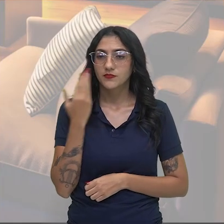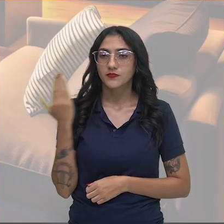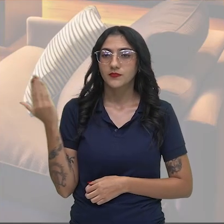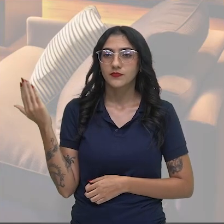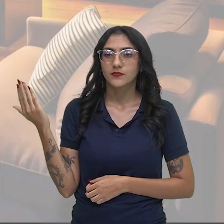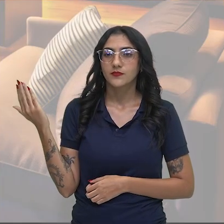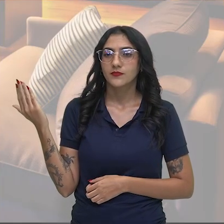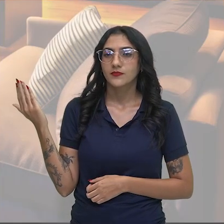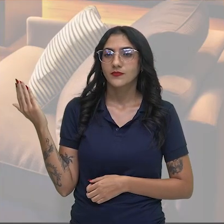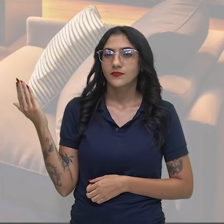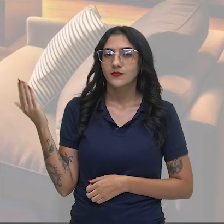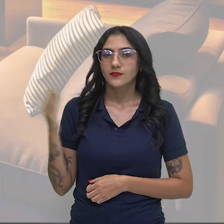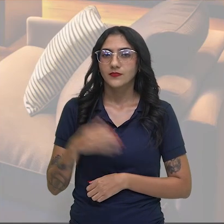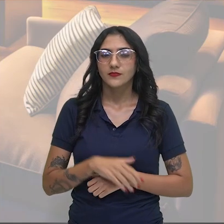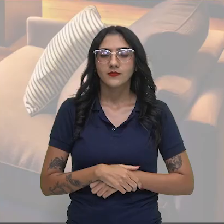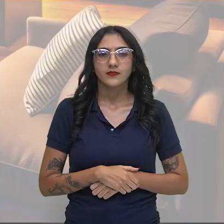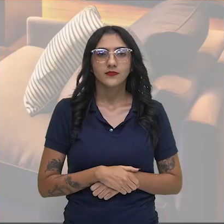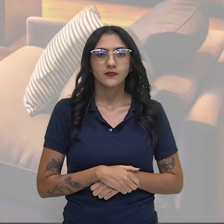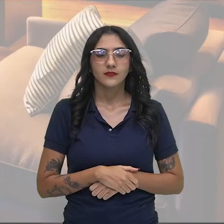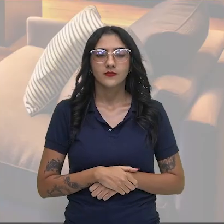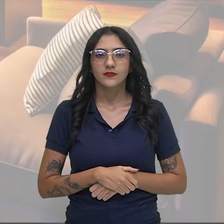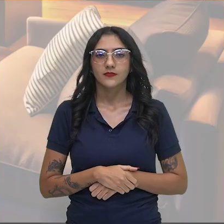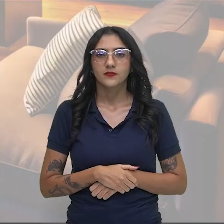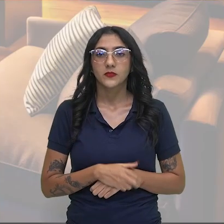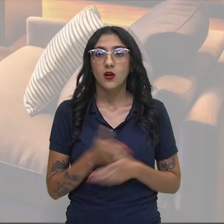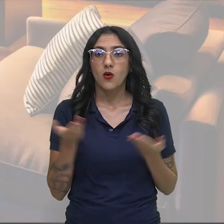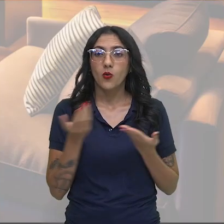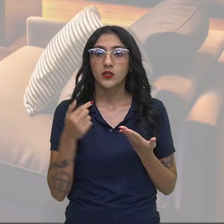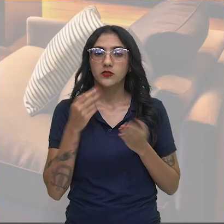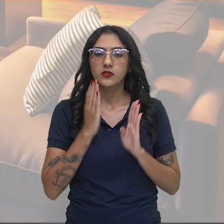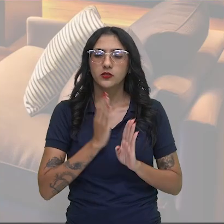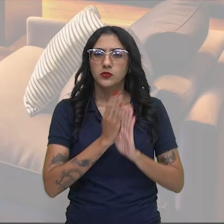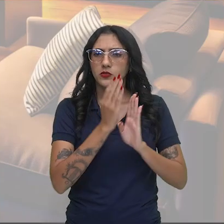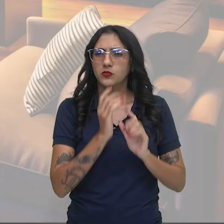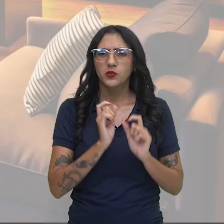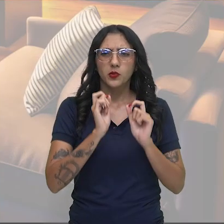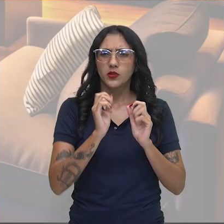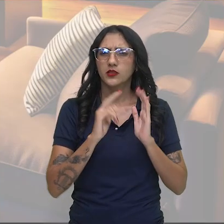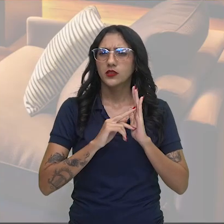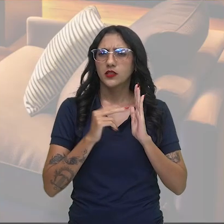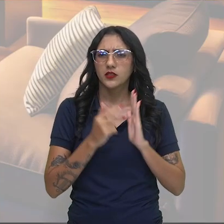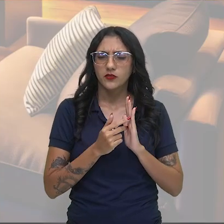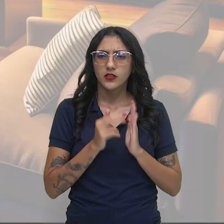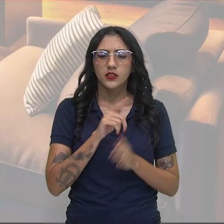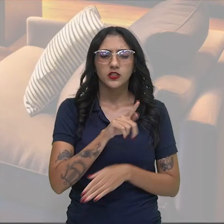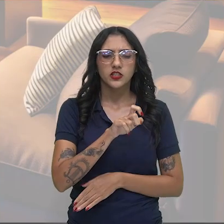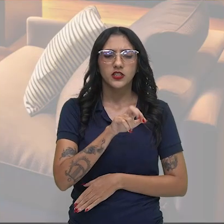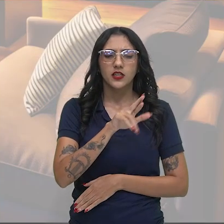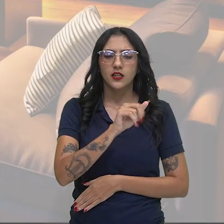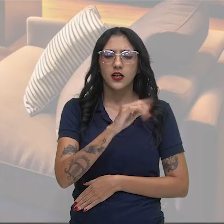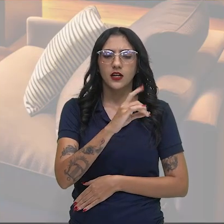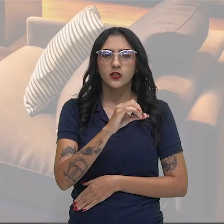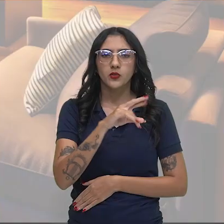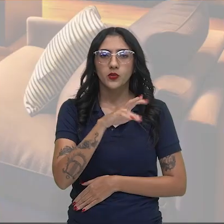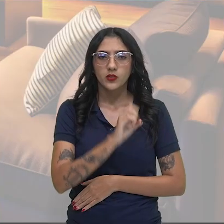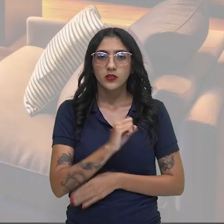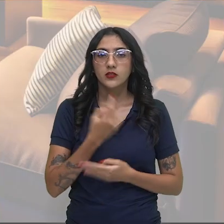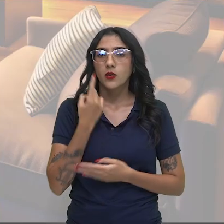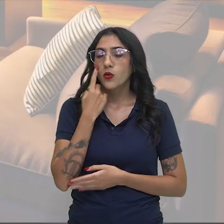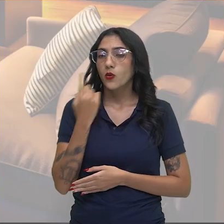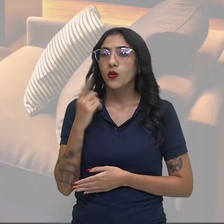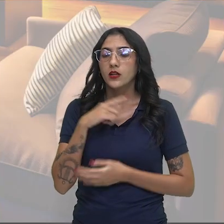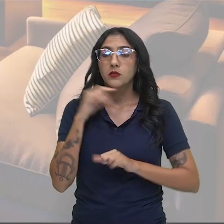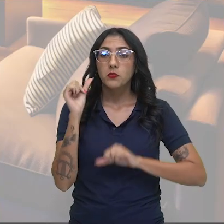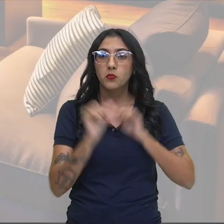e receptores. Vamos descobrir o que são esses geradores. São dispositivos que